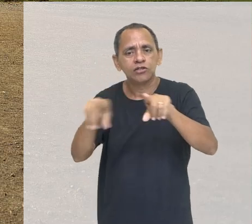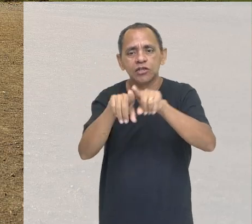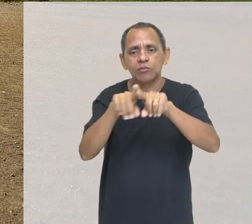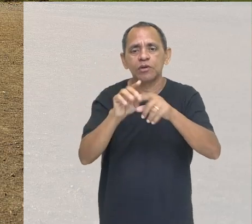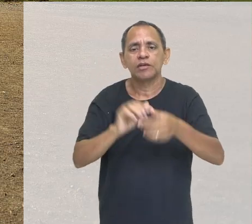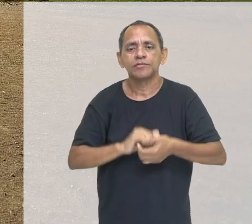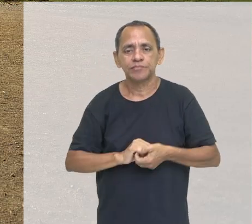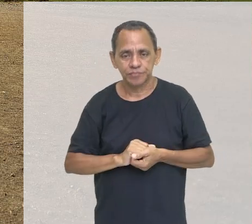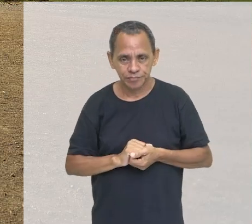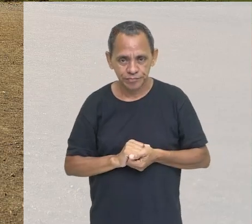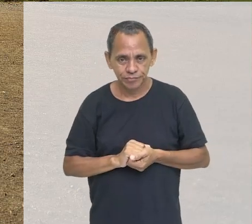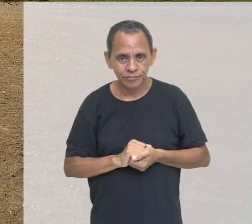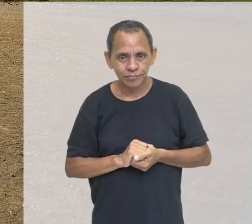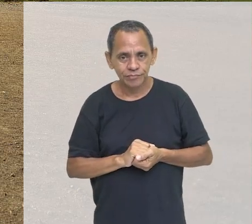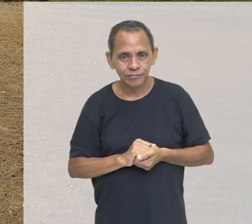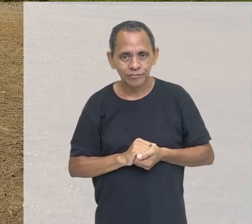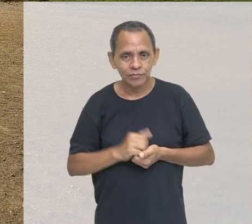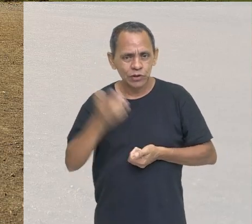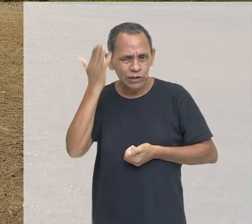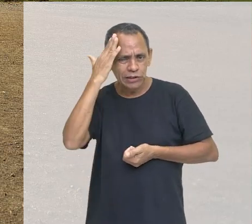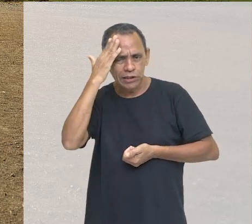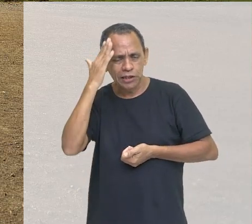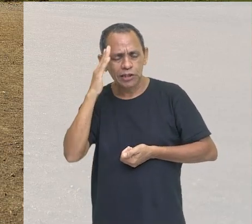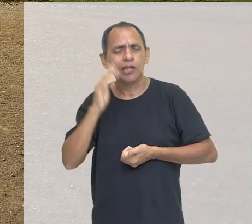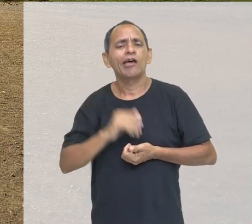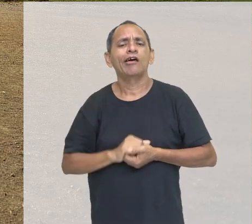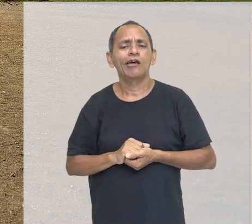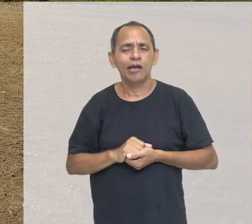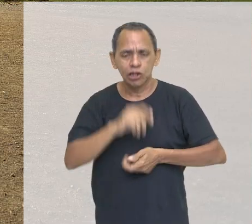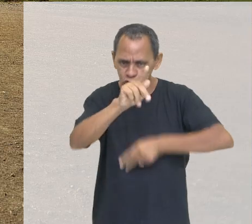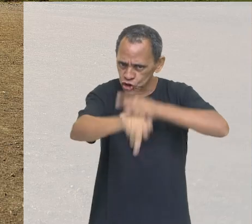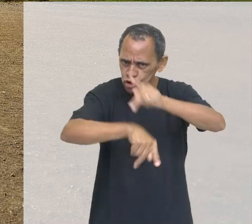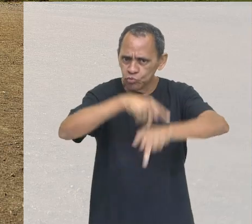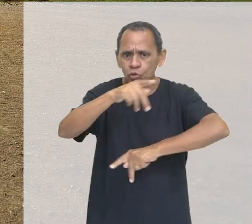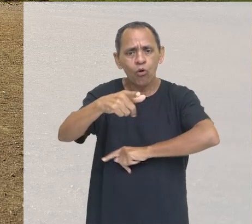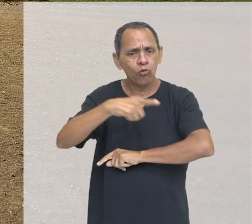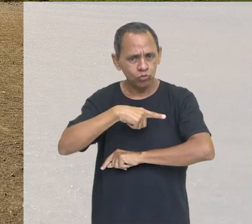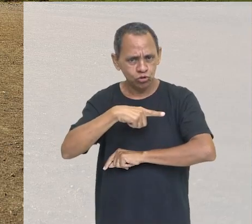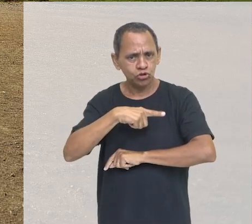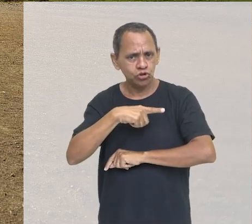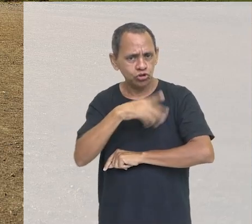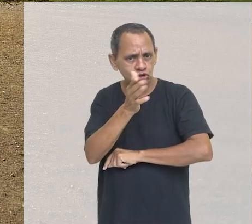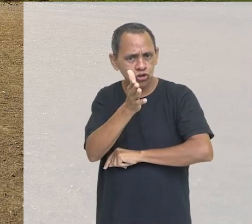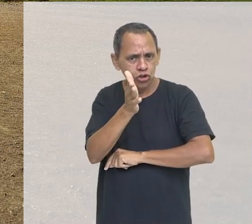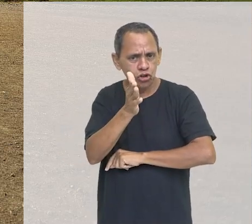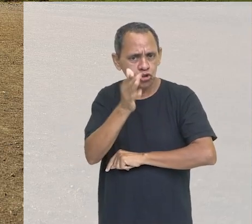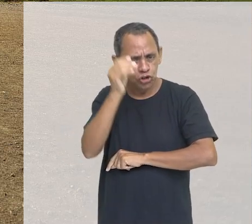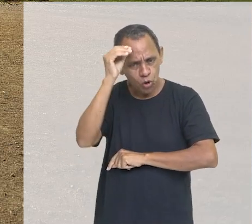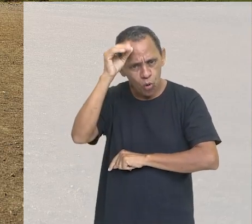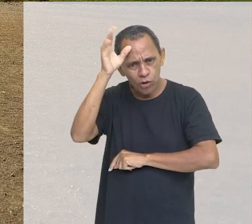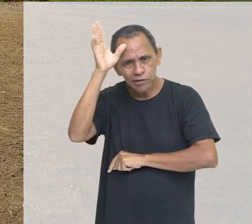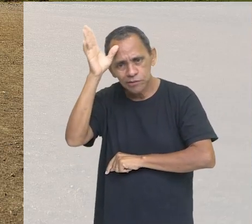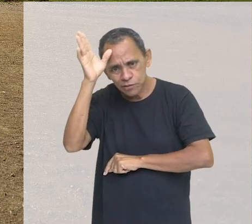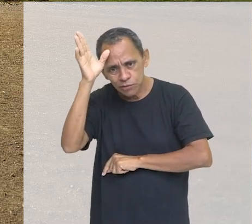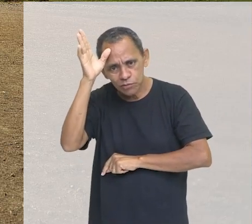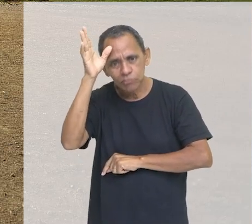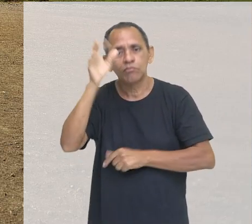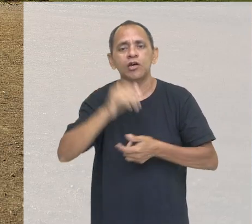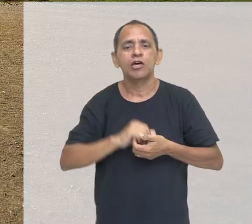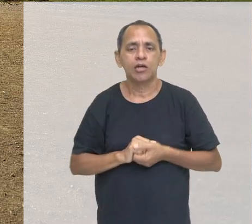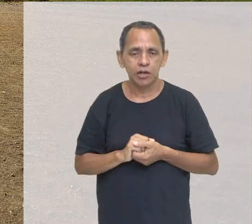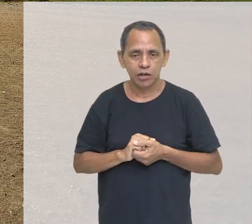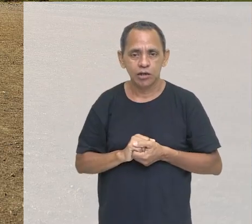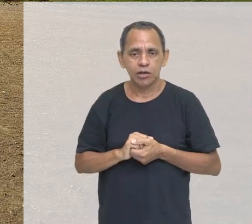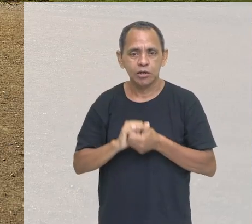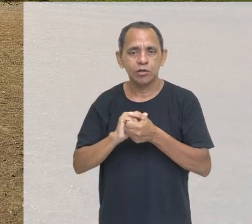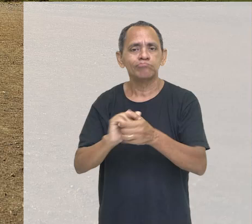compreende que os maias eles já tinham um certo conhecimento avançado, tão somente,